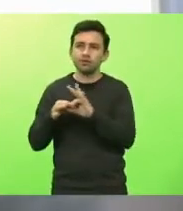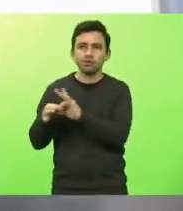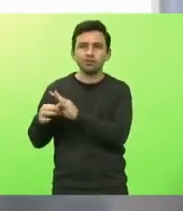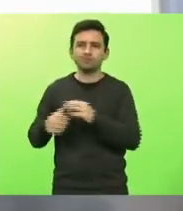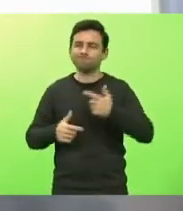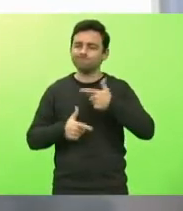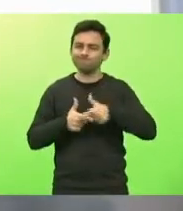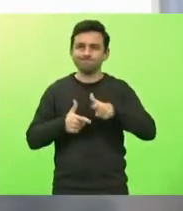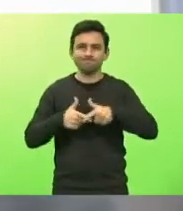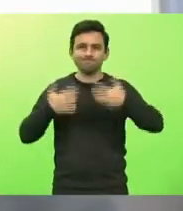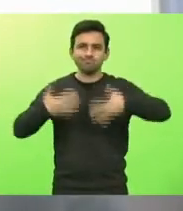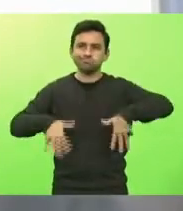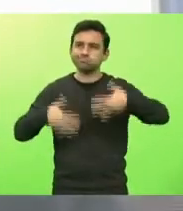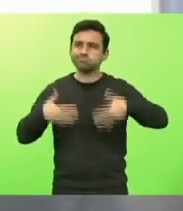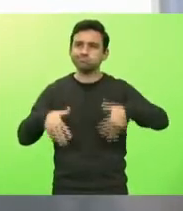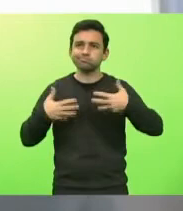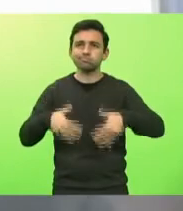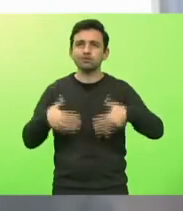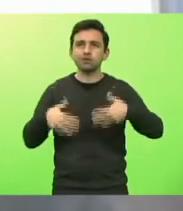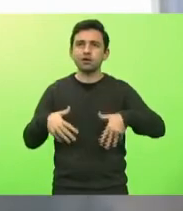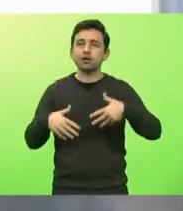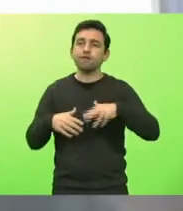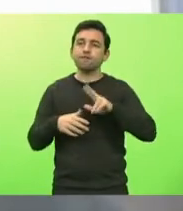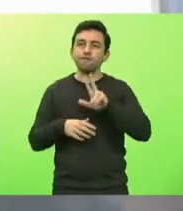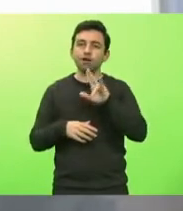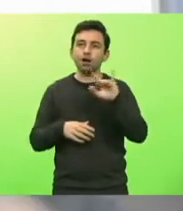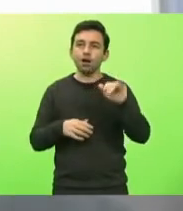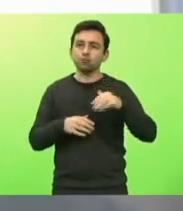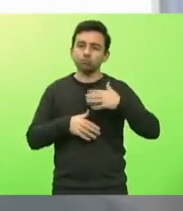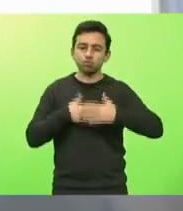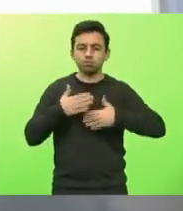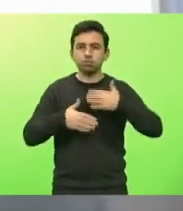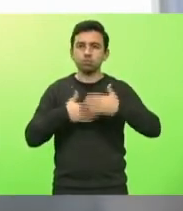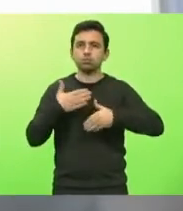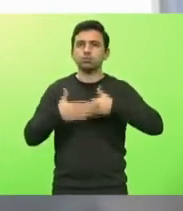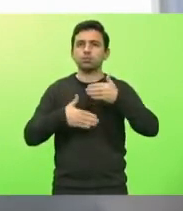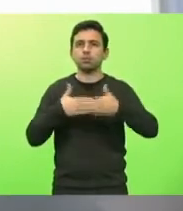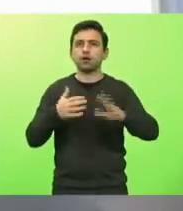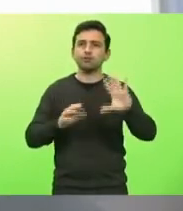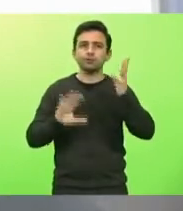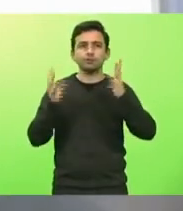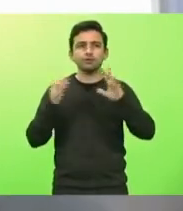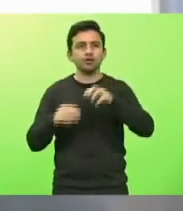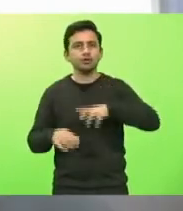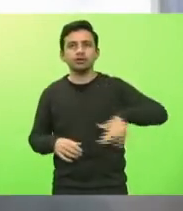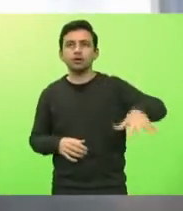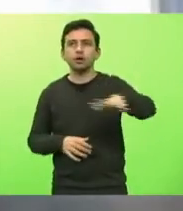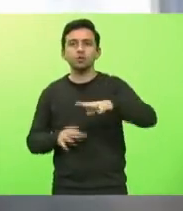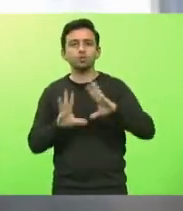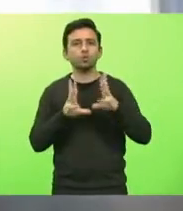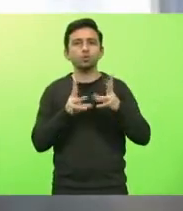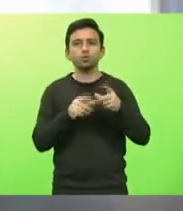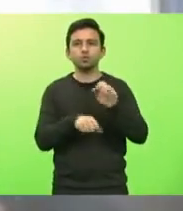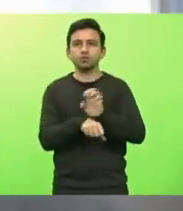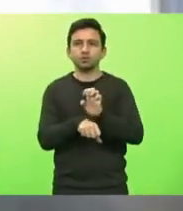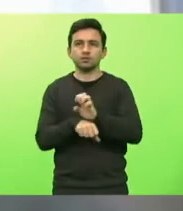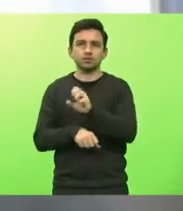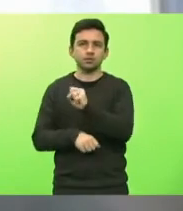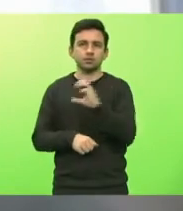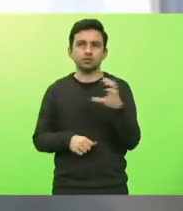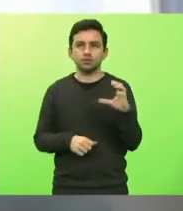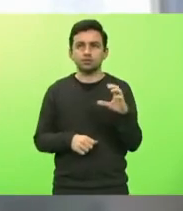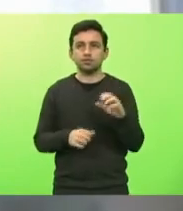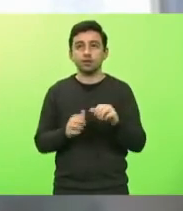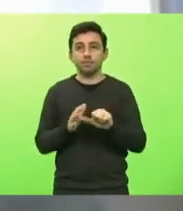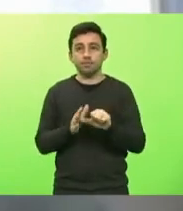dramáticos e extremos que vão acontecendo em todas as regiões do nosso estado. Primeiro